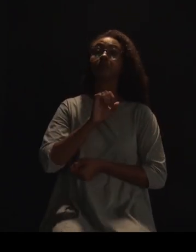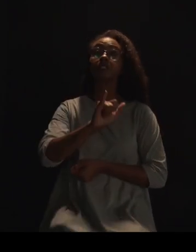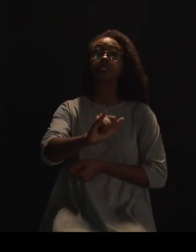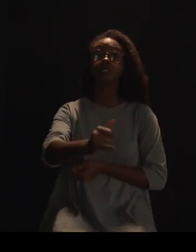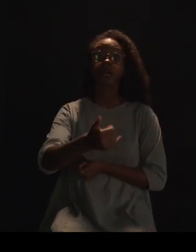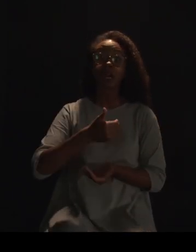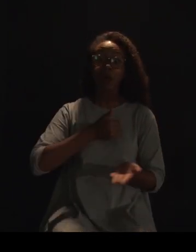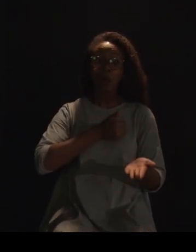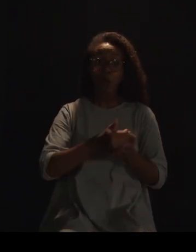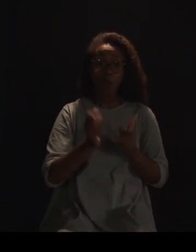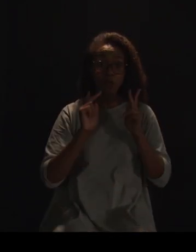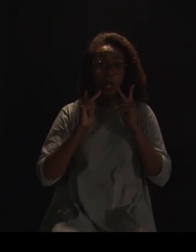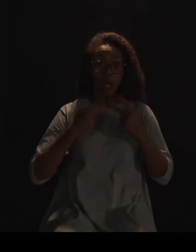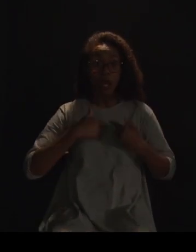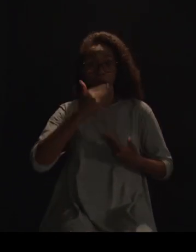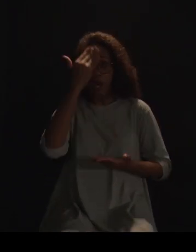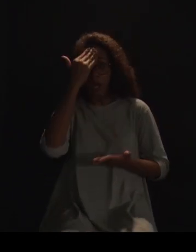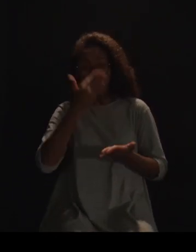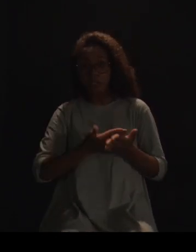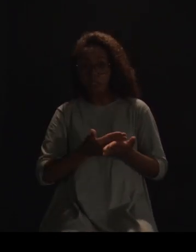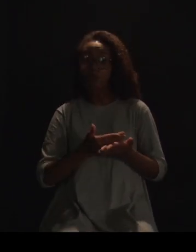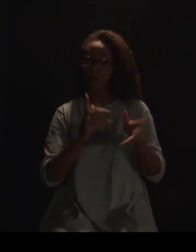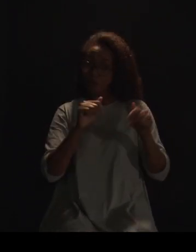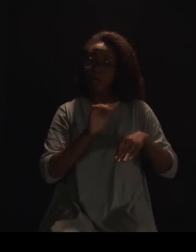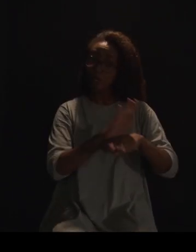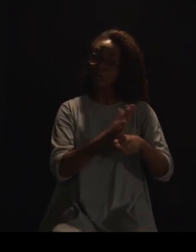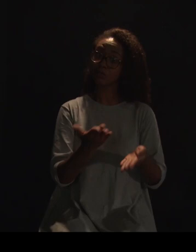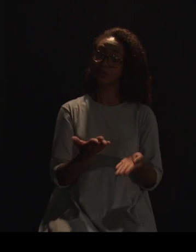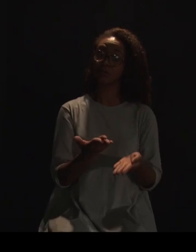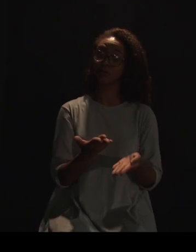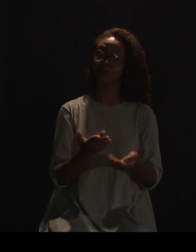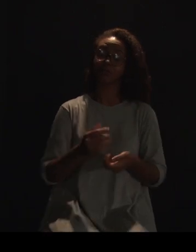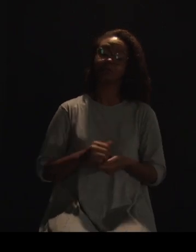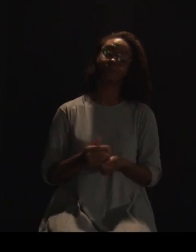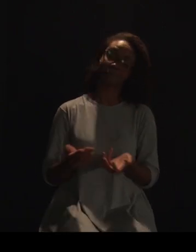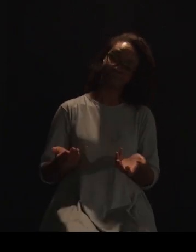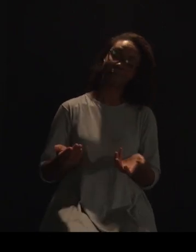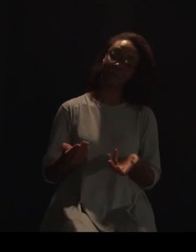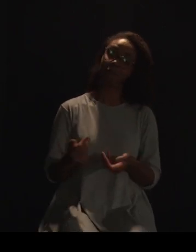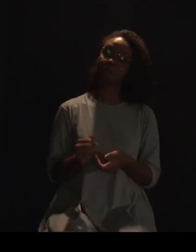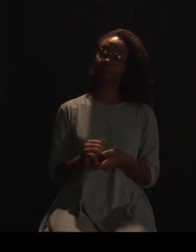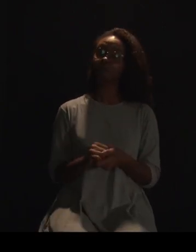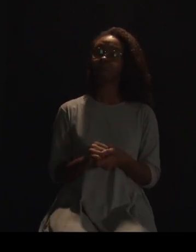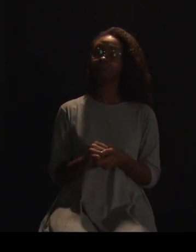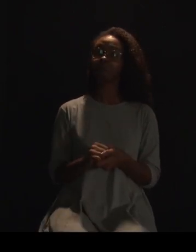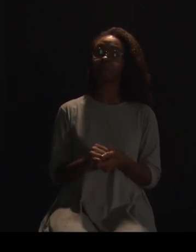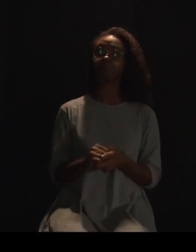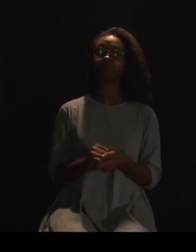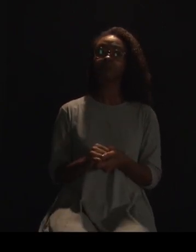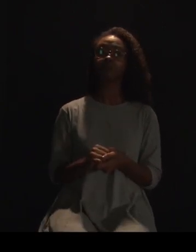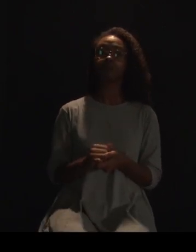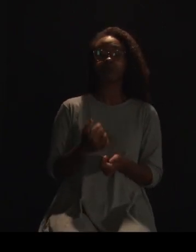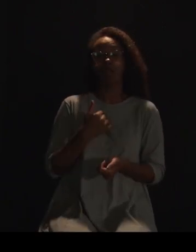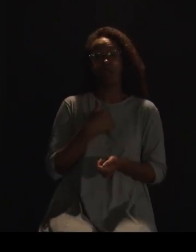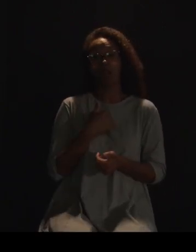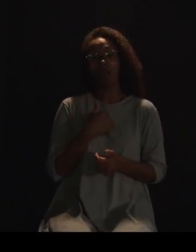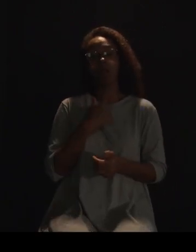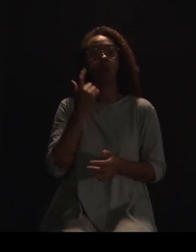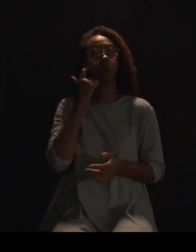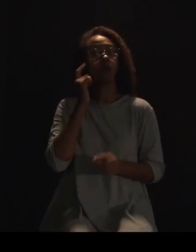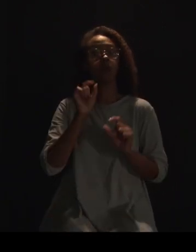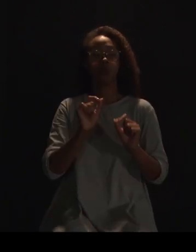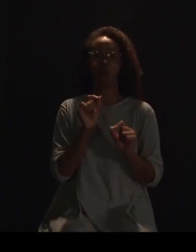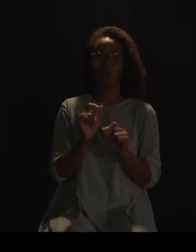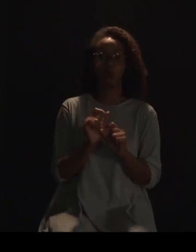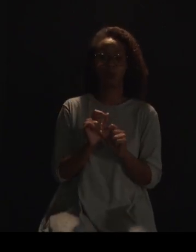ser humano acredita e por que não ajudar né isso que então eu sou muito assim pra mim eu acho que